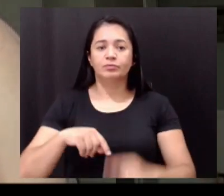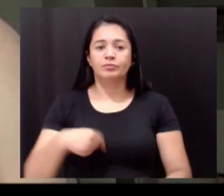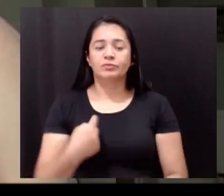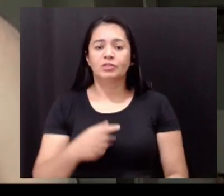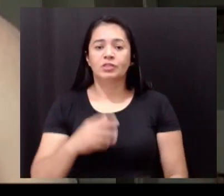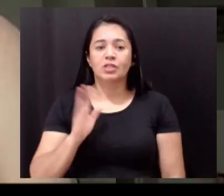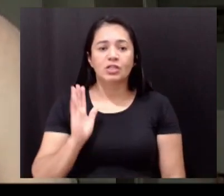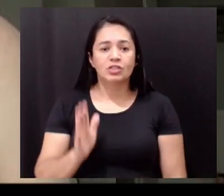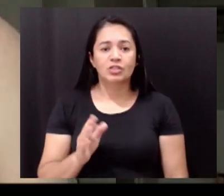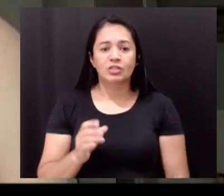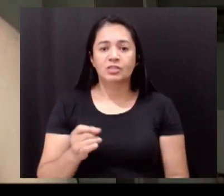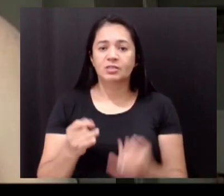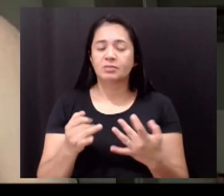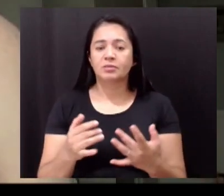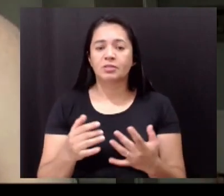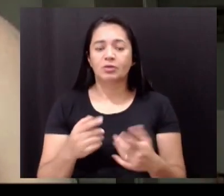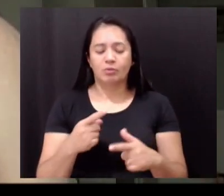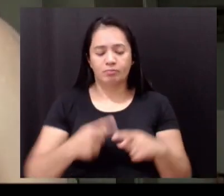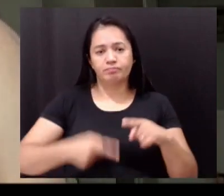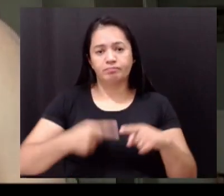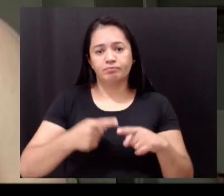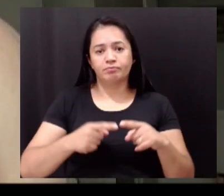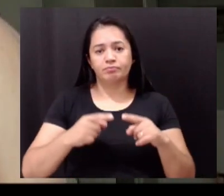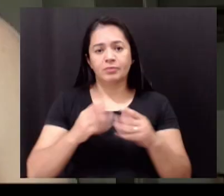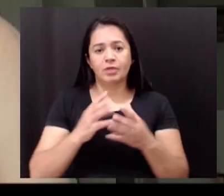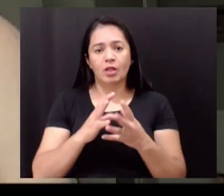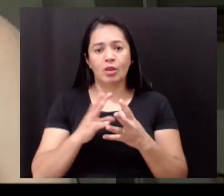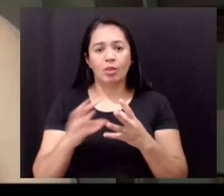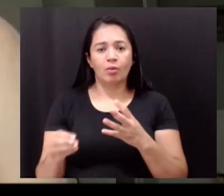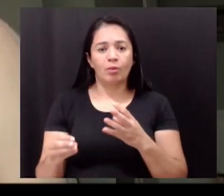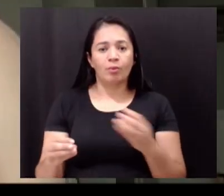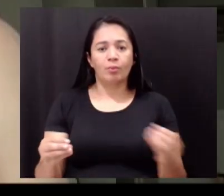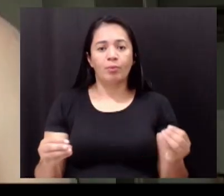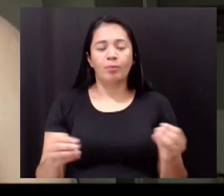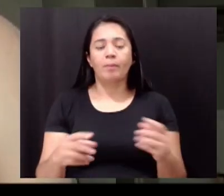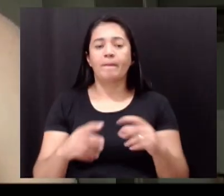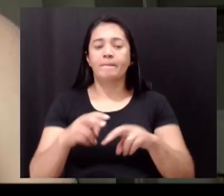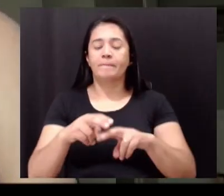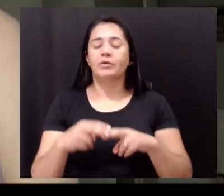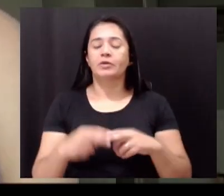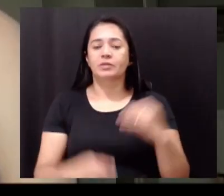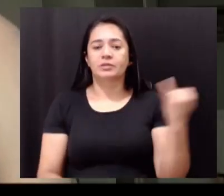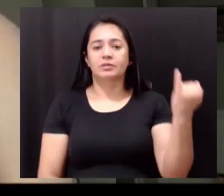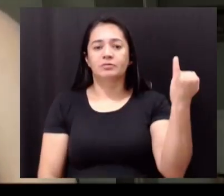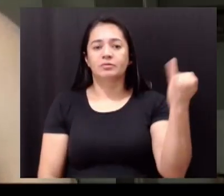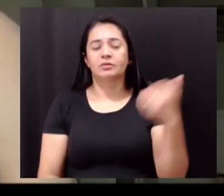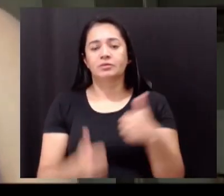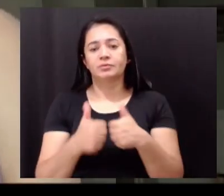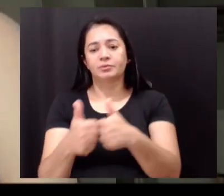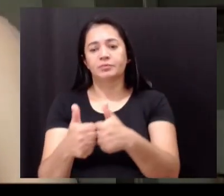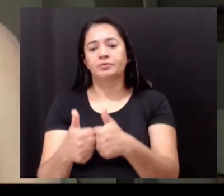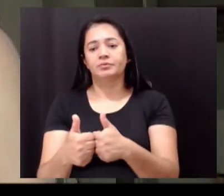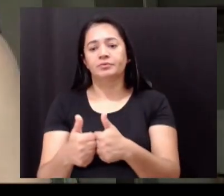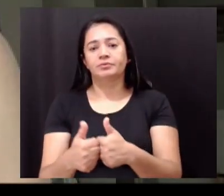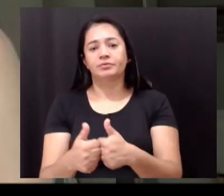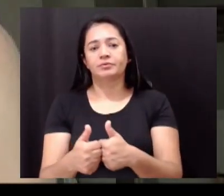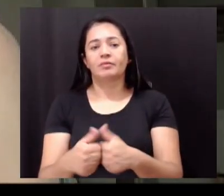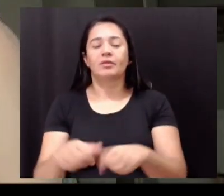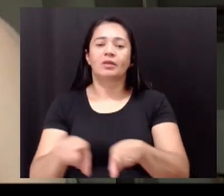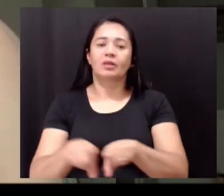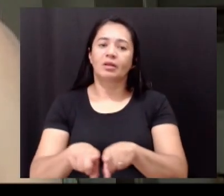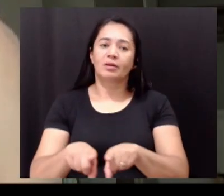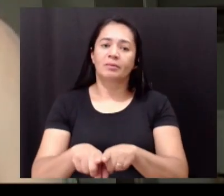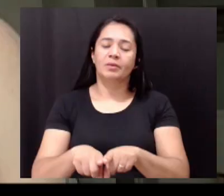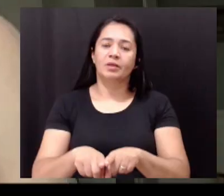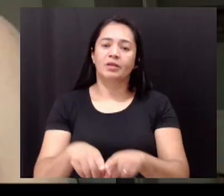que essas lesões elas regridem. Então, por isso a importância do acompanhamento e por isso também que o Ministério da Saúde